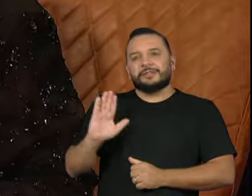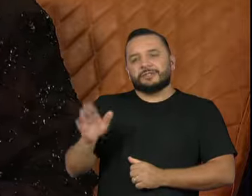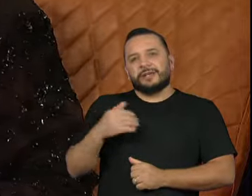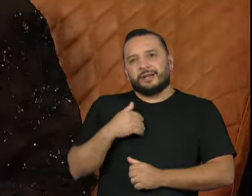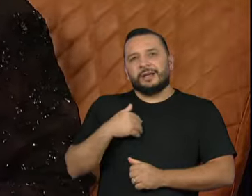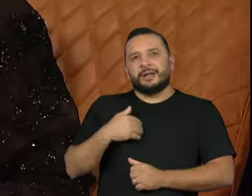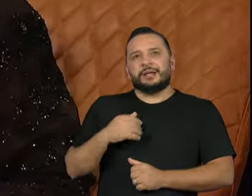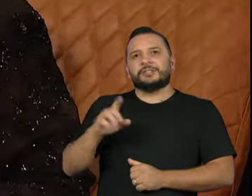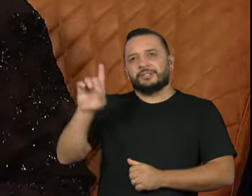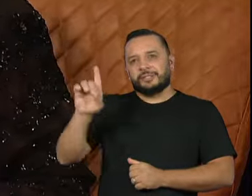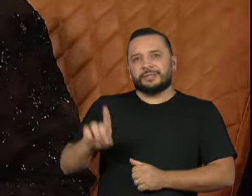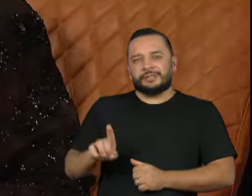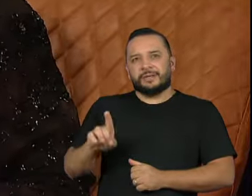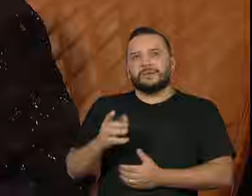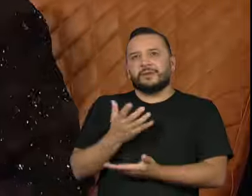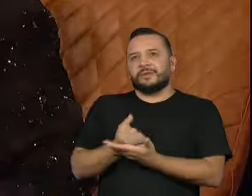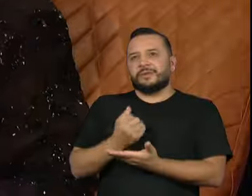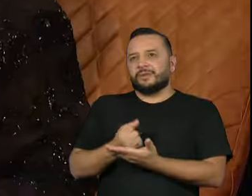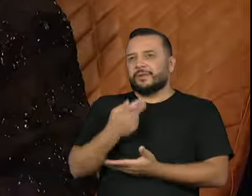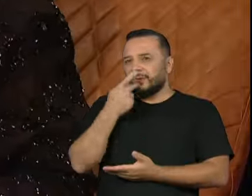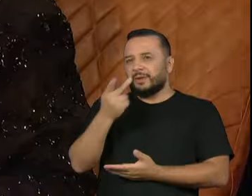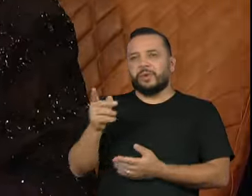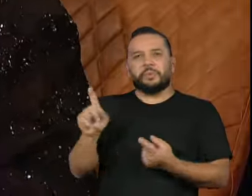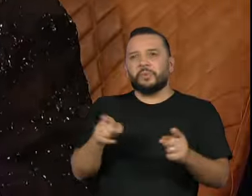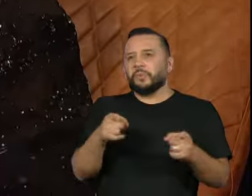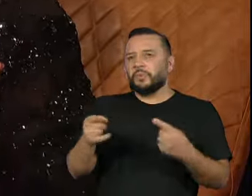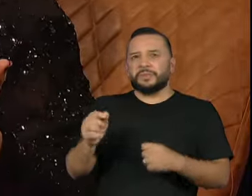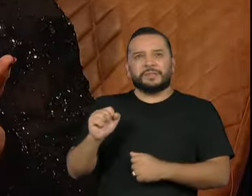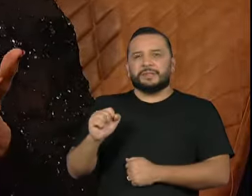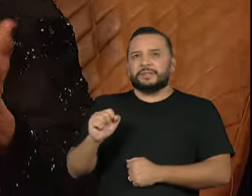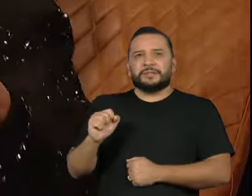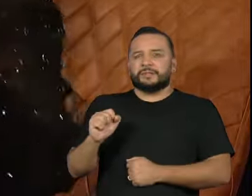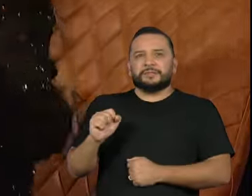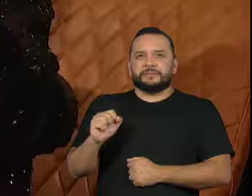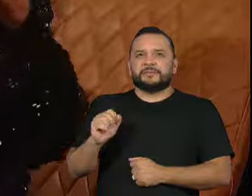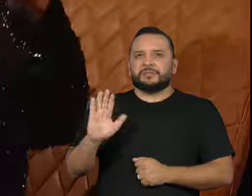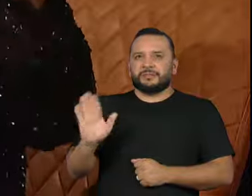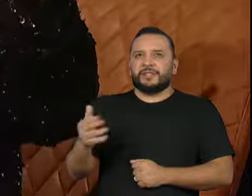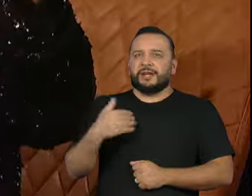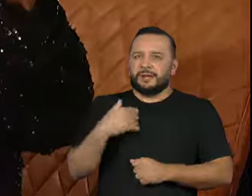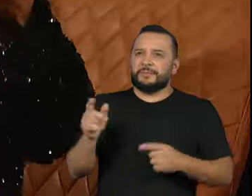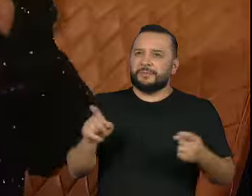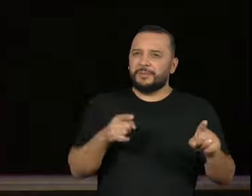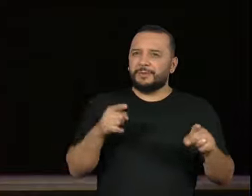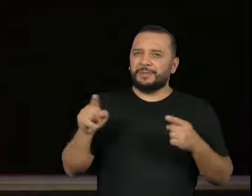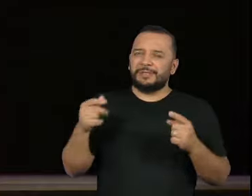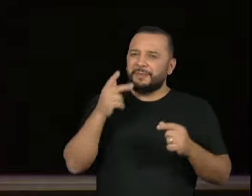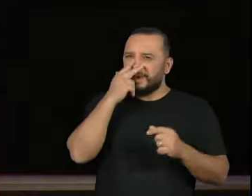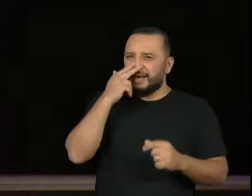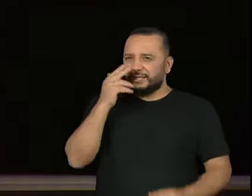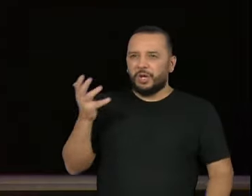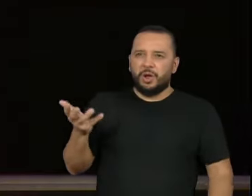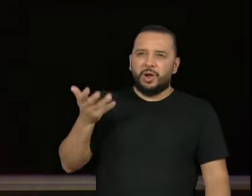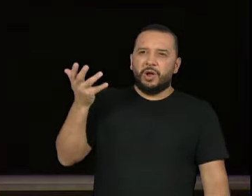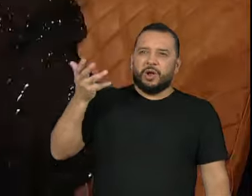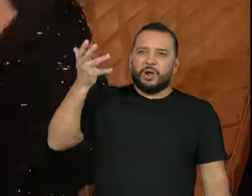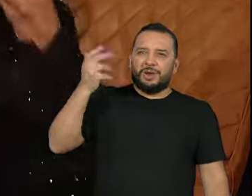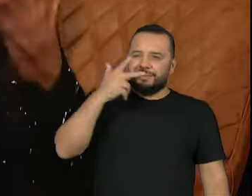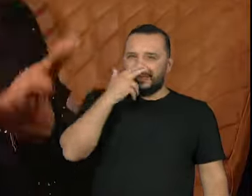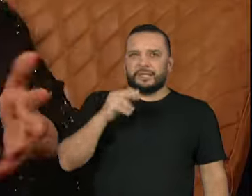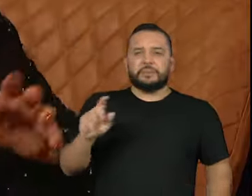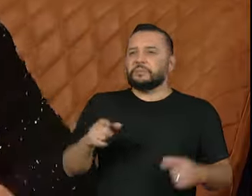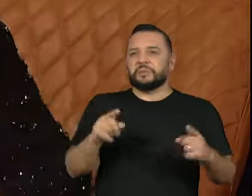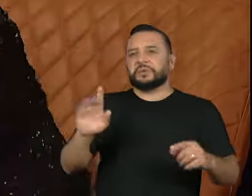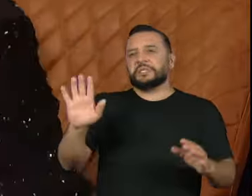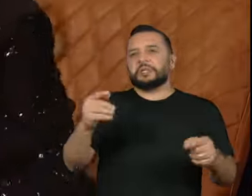disse que essa música, o arranjo do Antônio Adolfo, maravilhoso, né? Parecia uma música erudita, né? Tem um pique de música erudita. Essa música